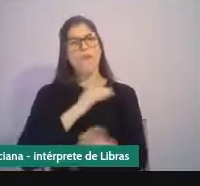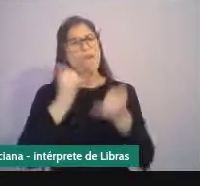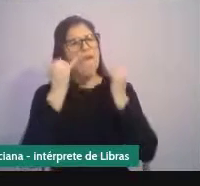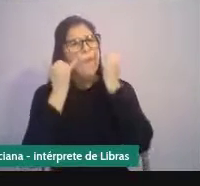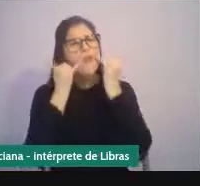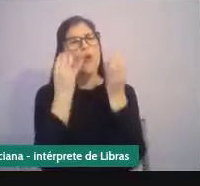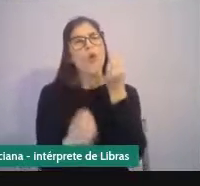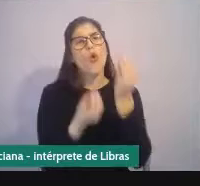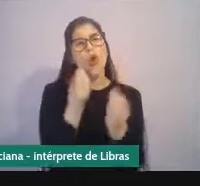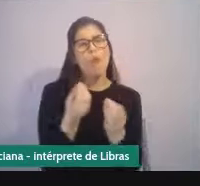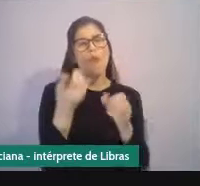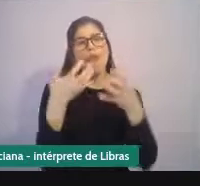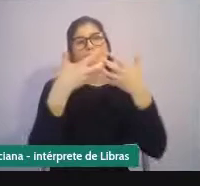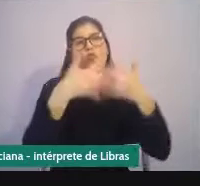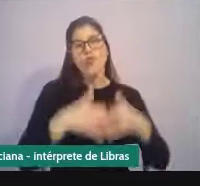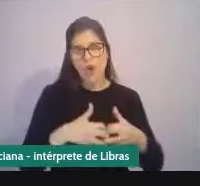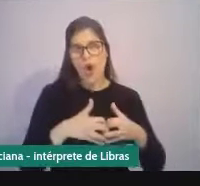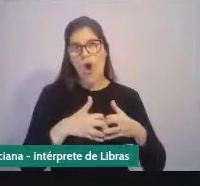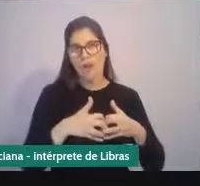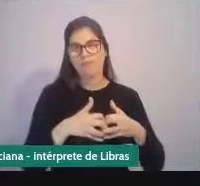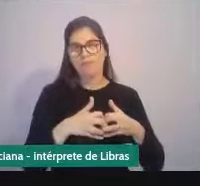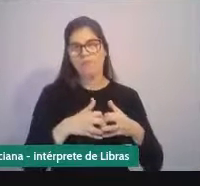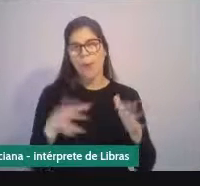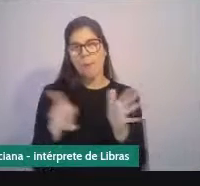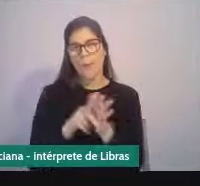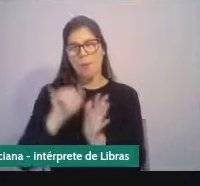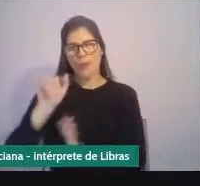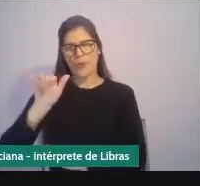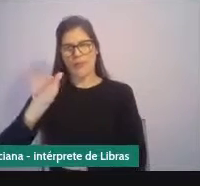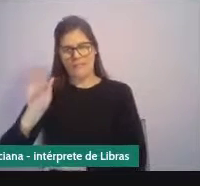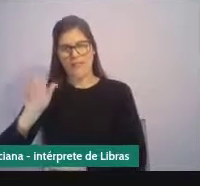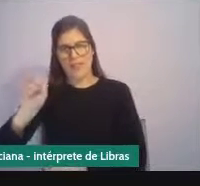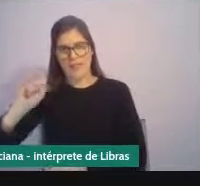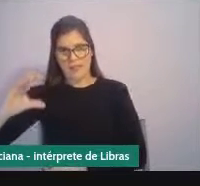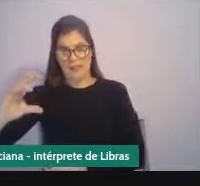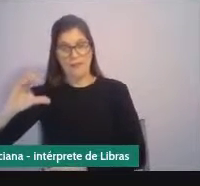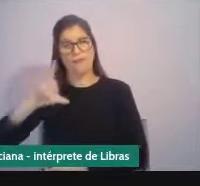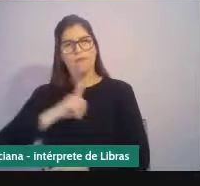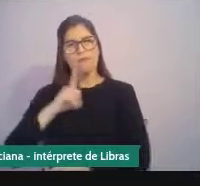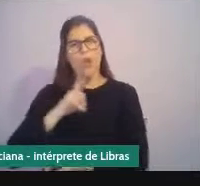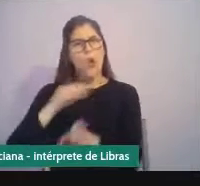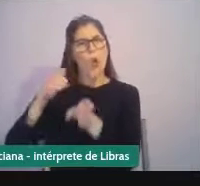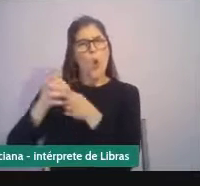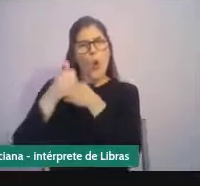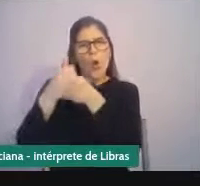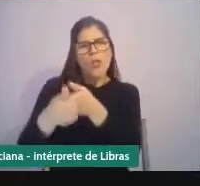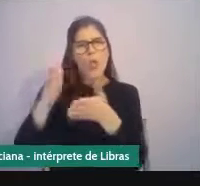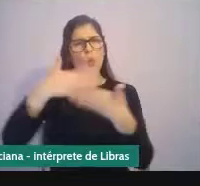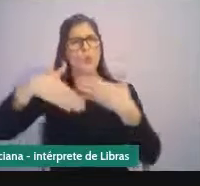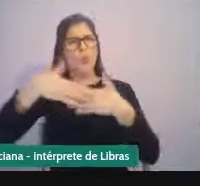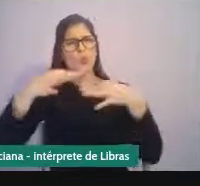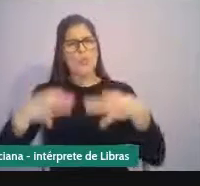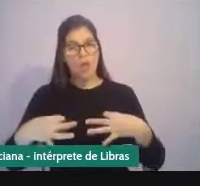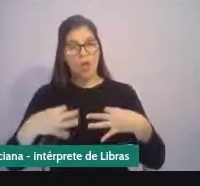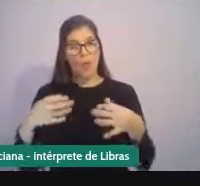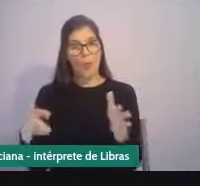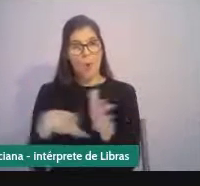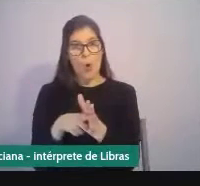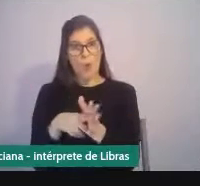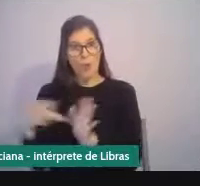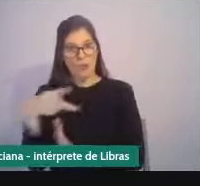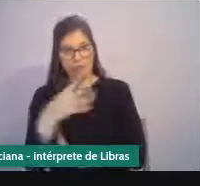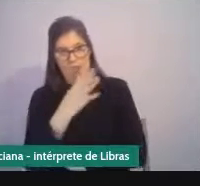Instituto Federal de Santa Catarina, onde a gente apresenta um resumo de tudo isso e orientações para os professores aproveitarem. A